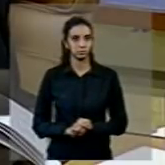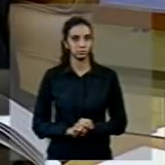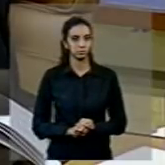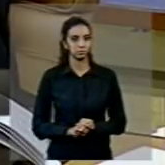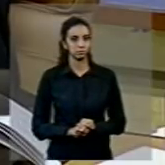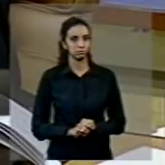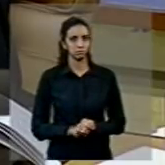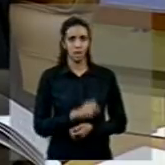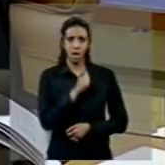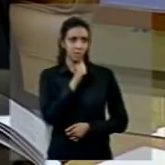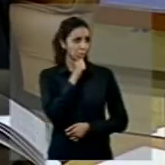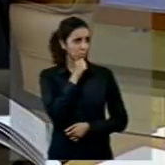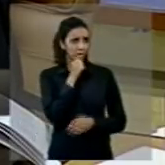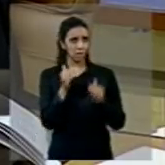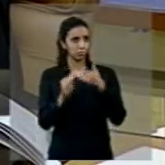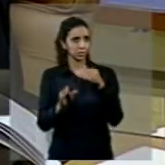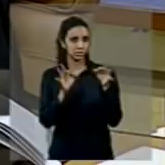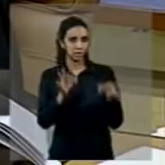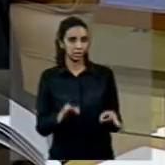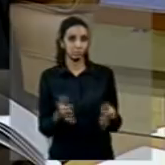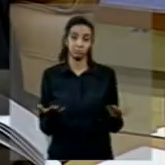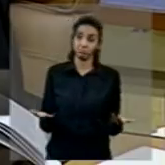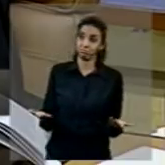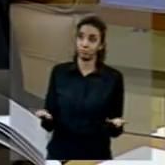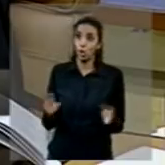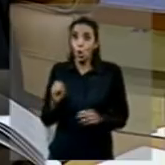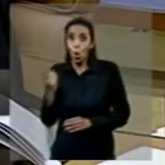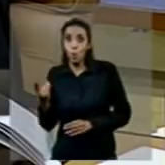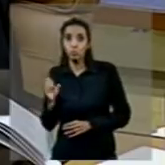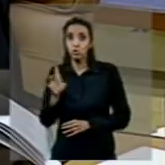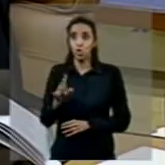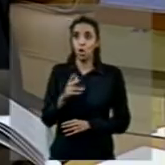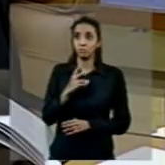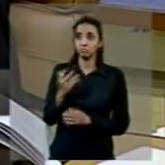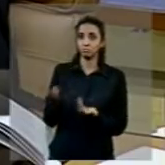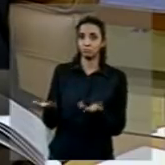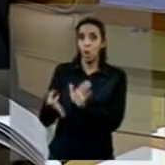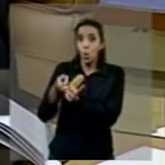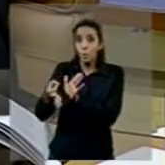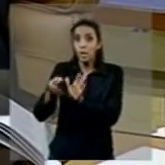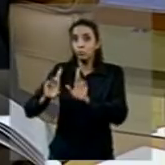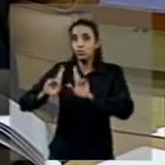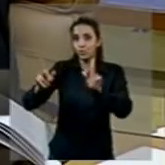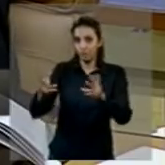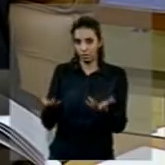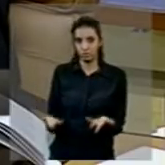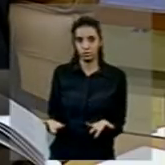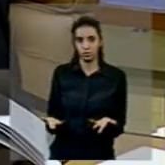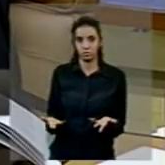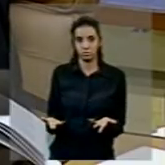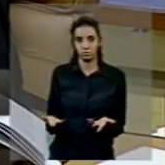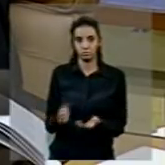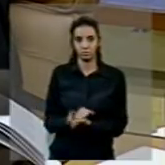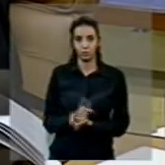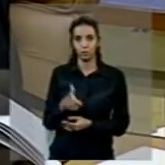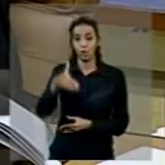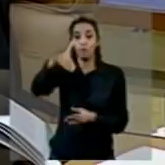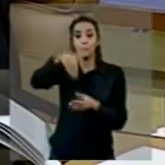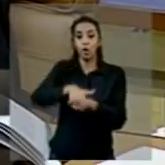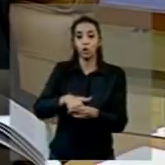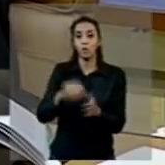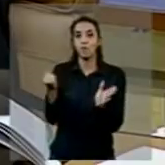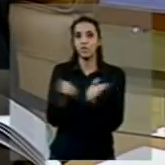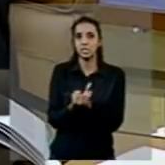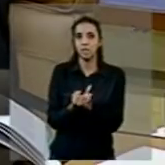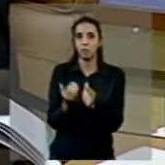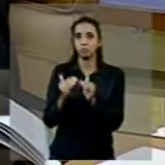divergência? Ou da divergência, pelo menos, de argumentos, ministro. Não há divergência, é claro, nos votos,